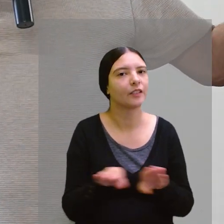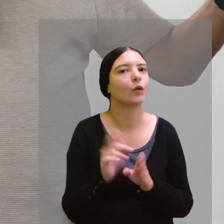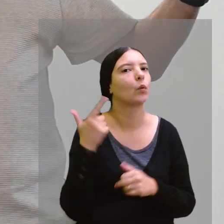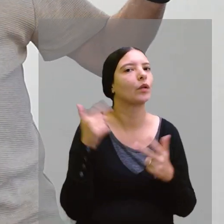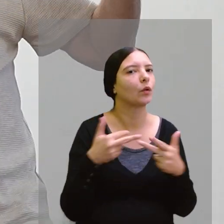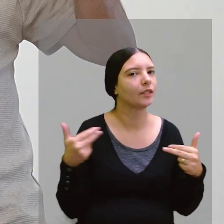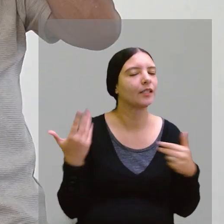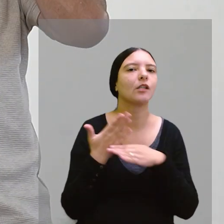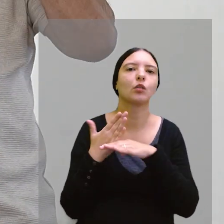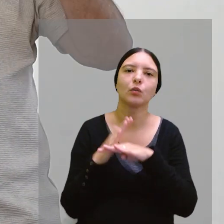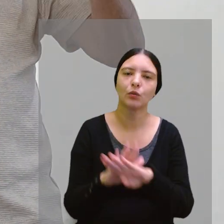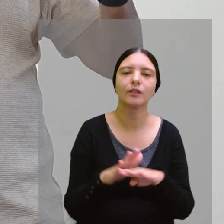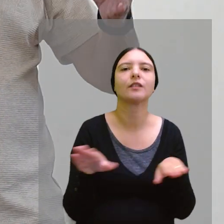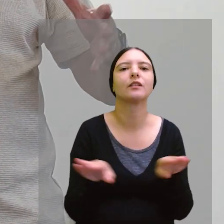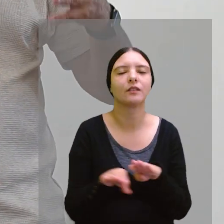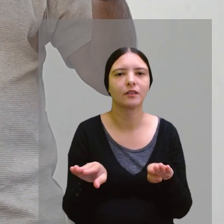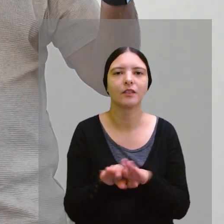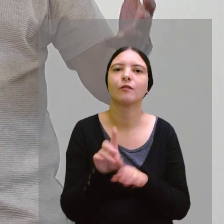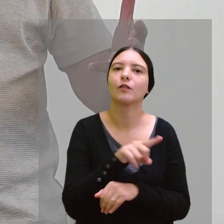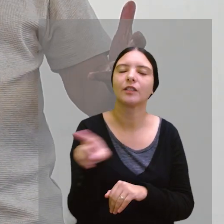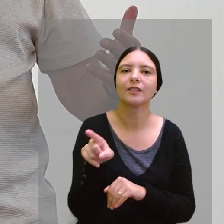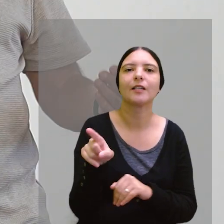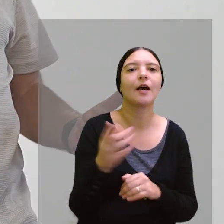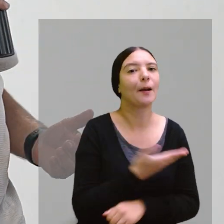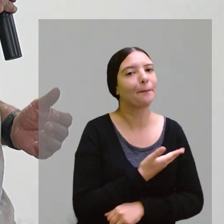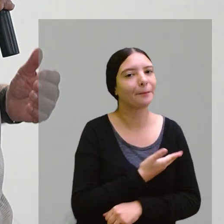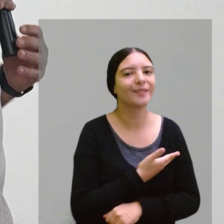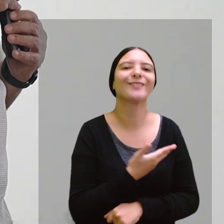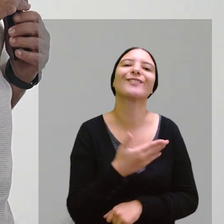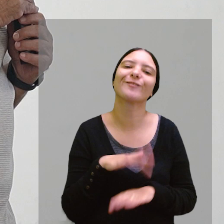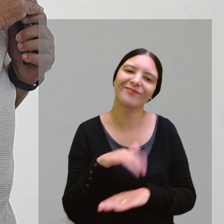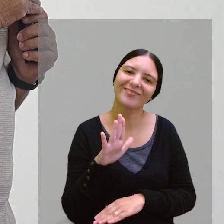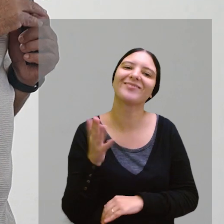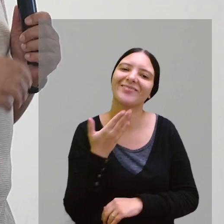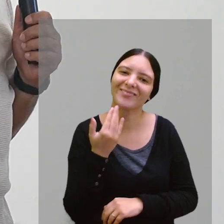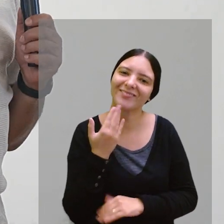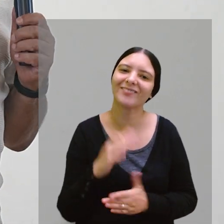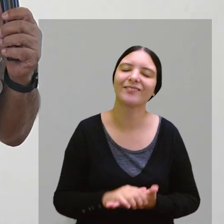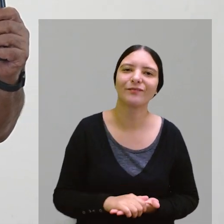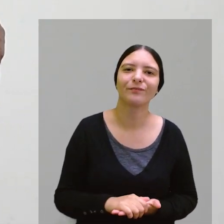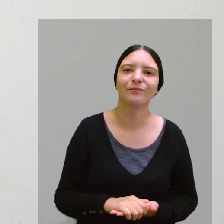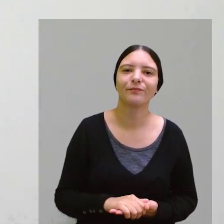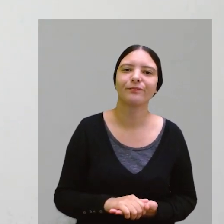coisa, facilita também você arrumar amigos e parceiros.